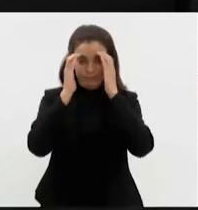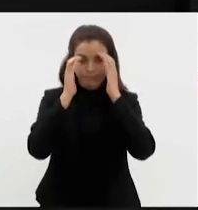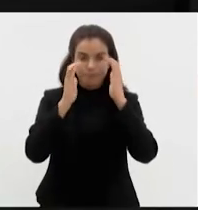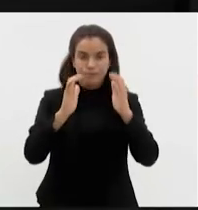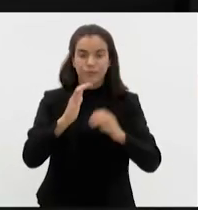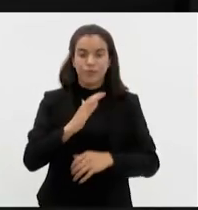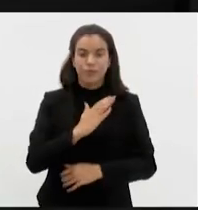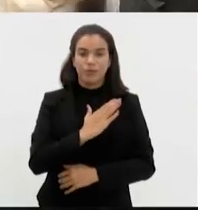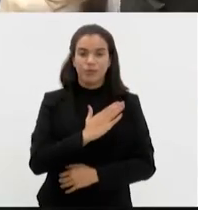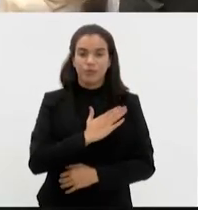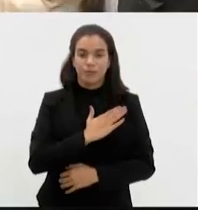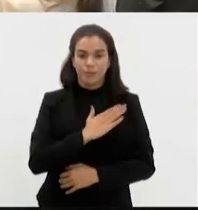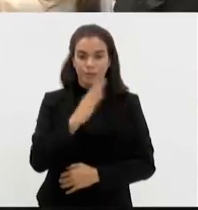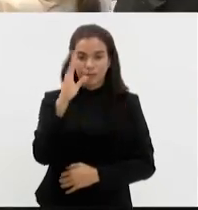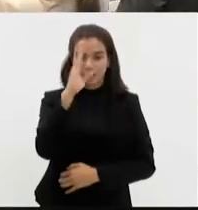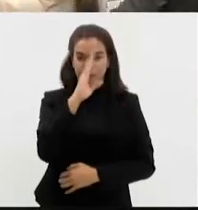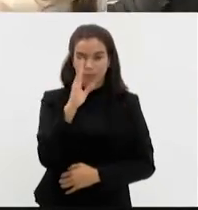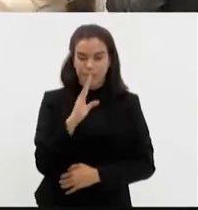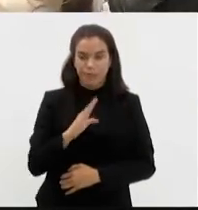Nacional